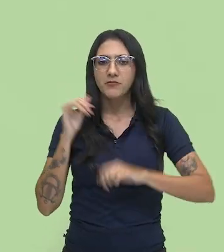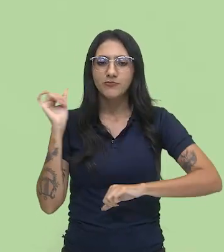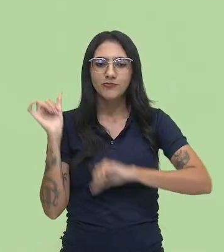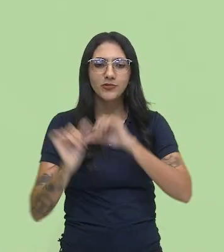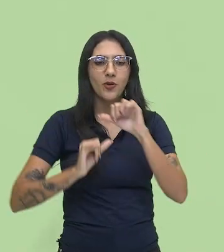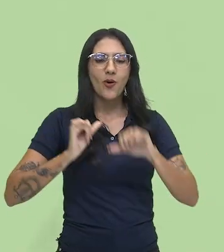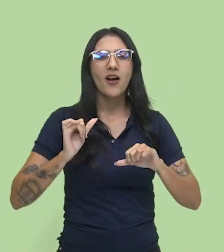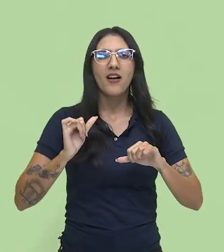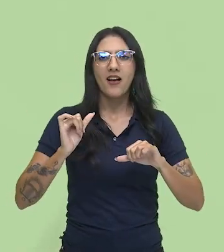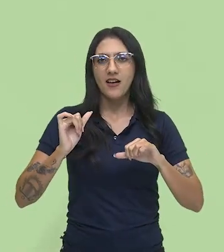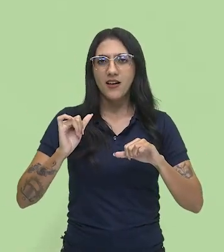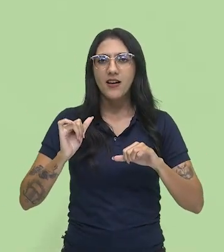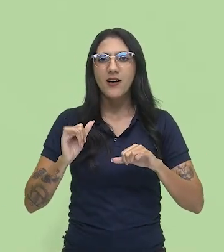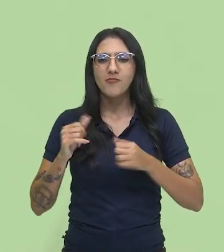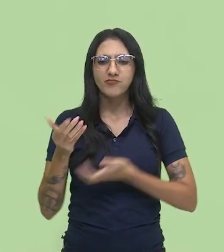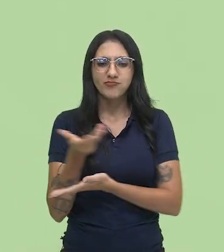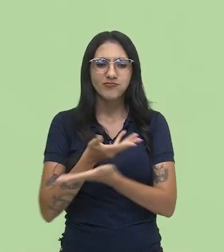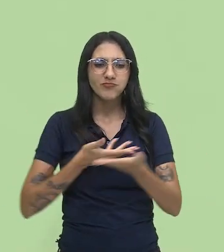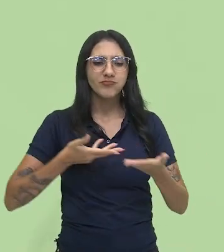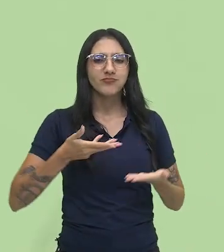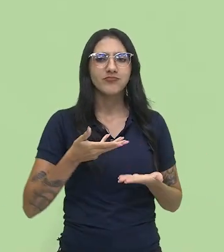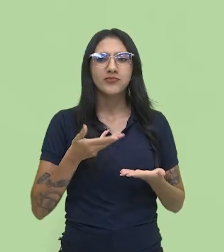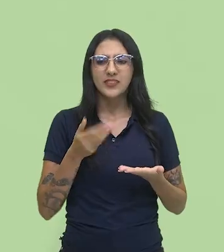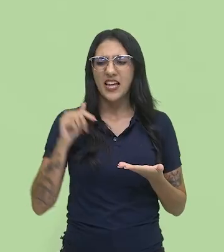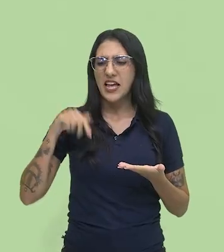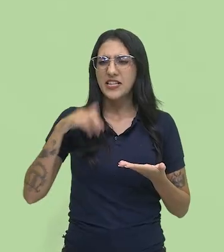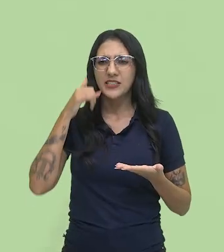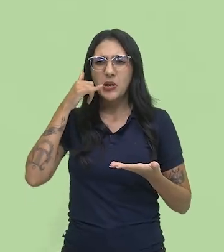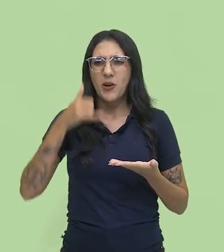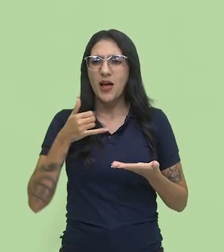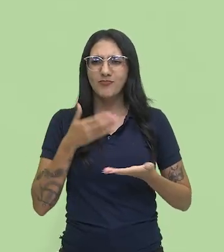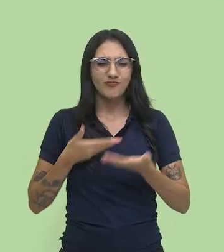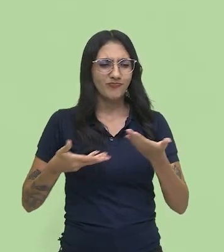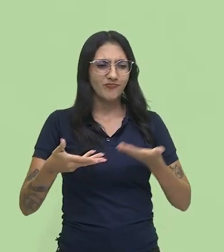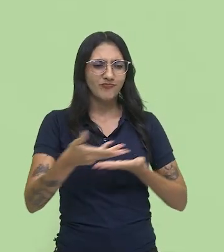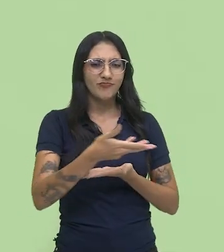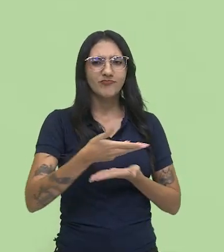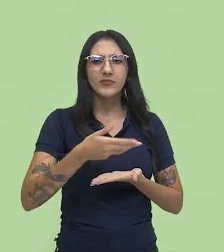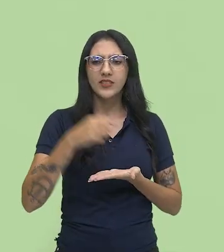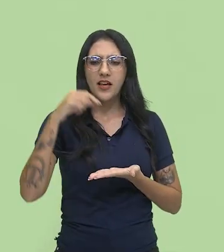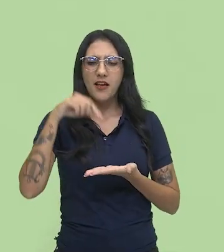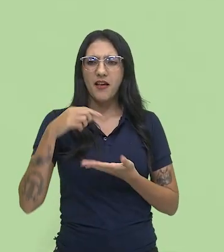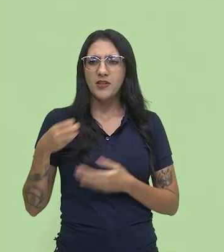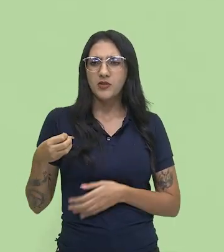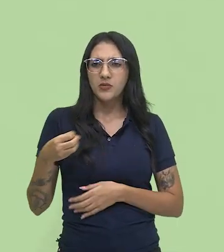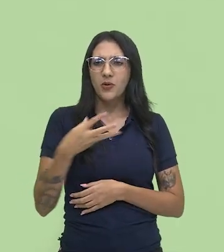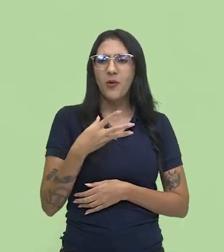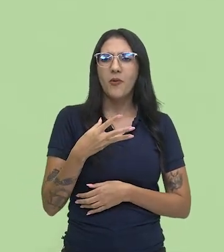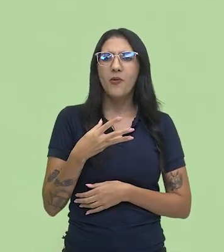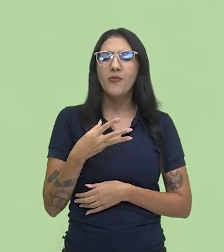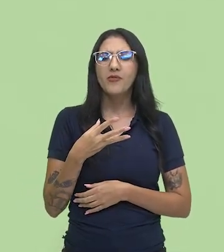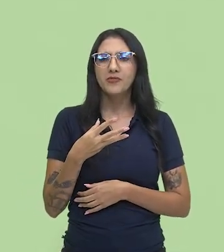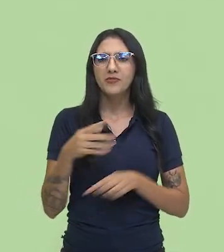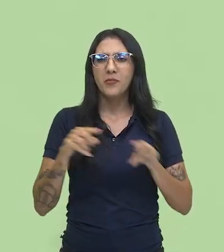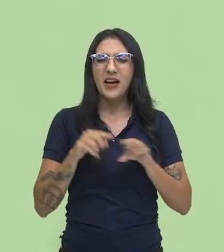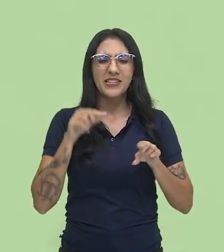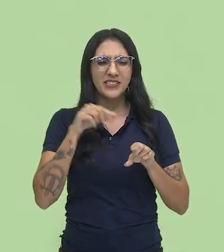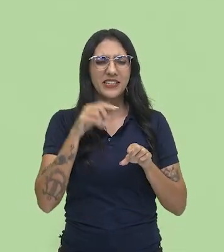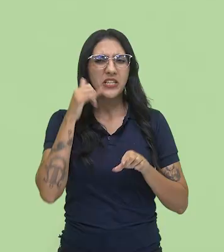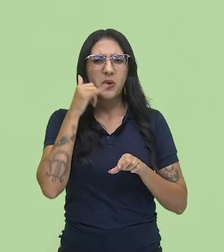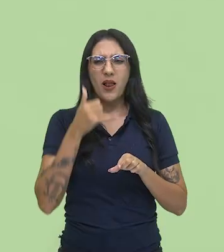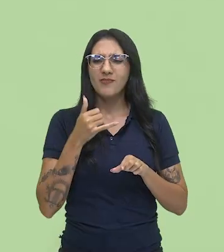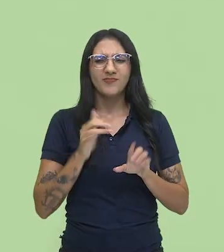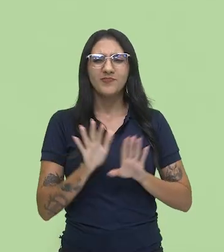trocar aquele celular, já quero deixar aquele meu primeiro celular, né, de canto, ele não vai mais